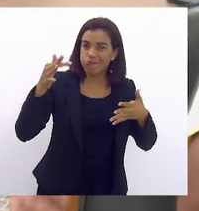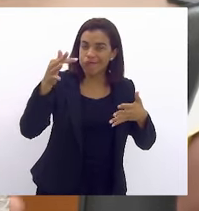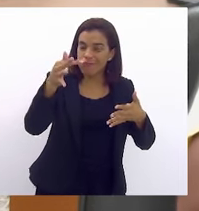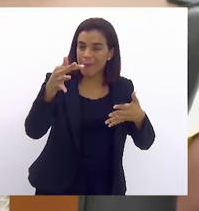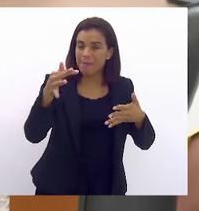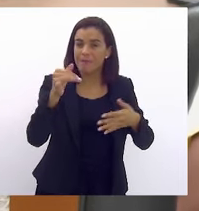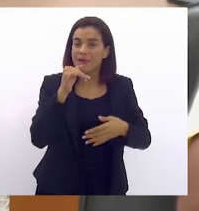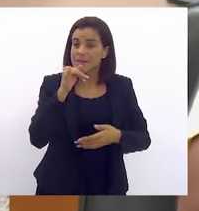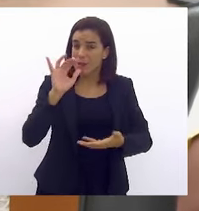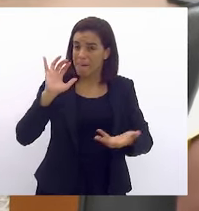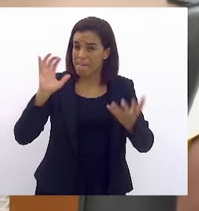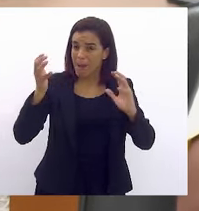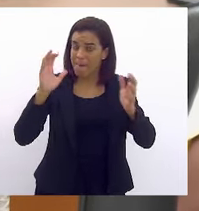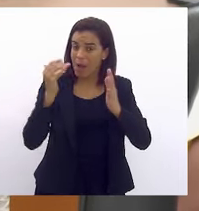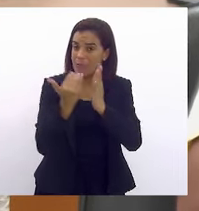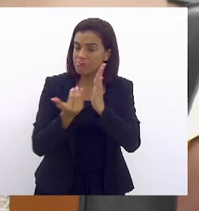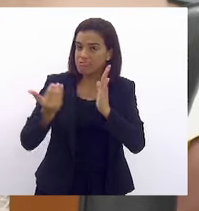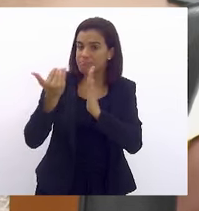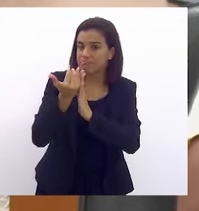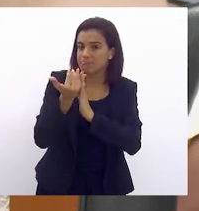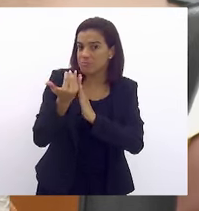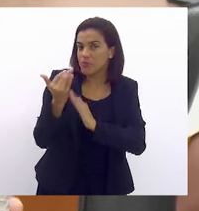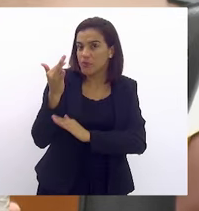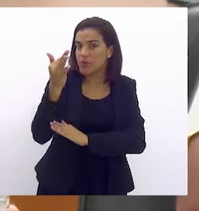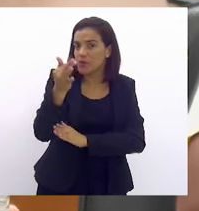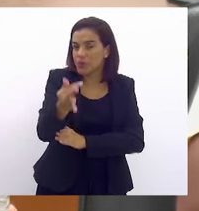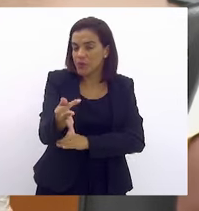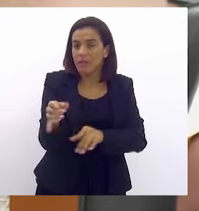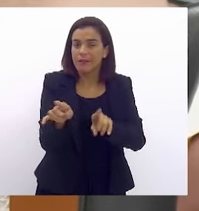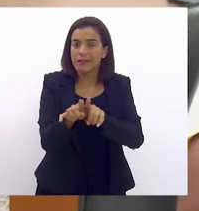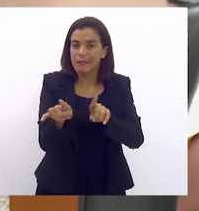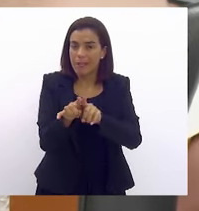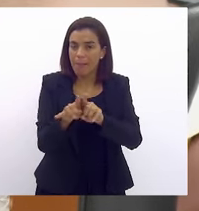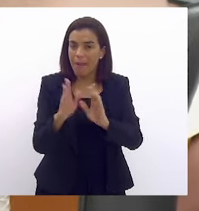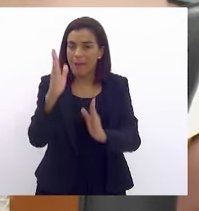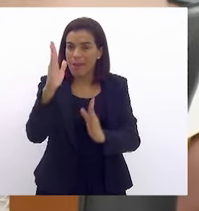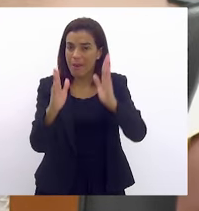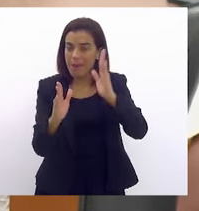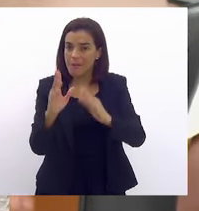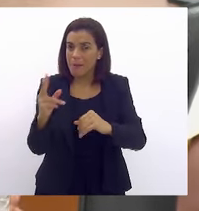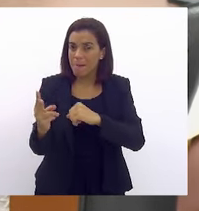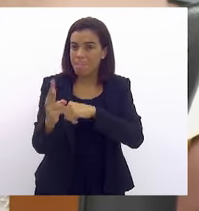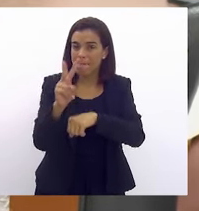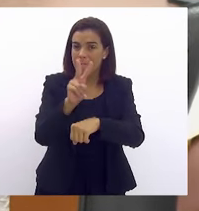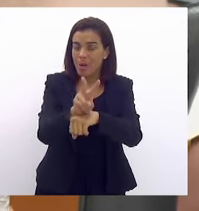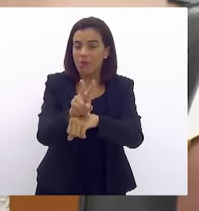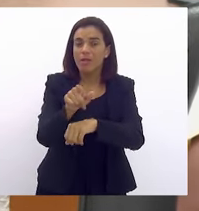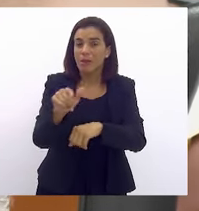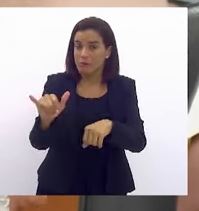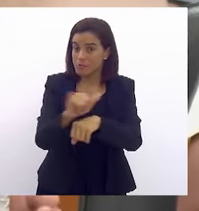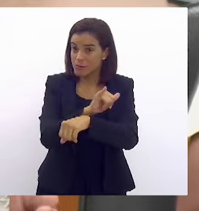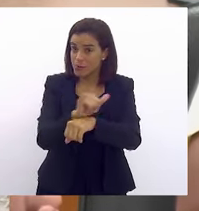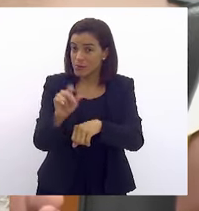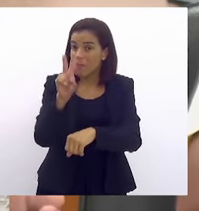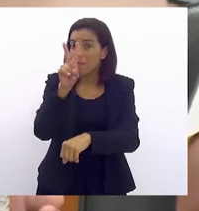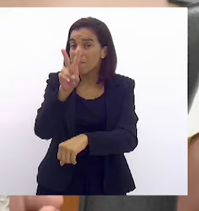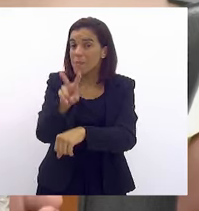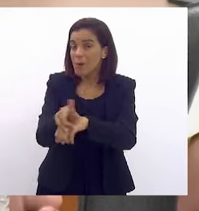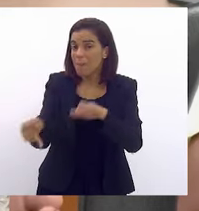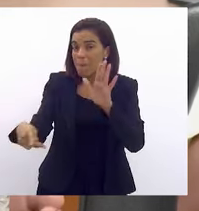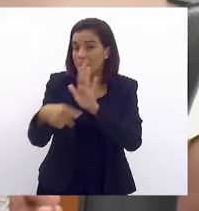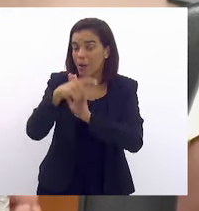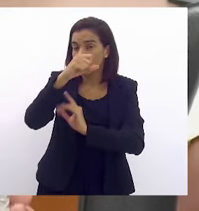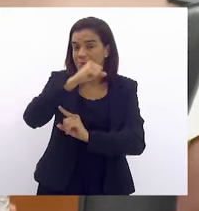eventos climáticos mais extremos, e lembrando que a faixa marginal de proteção é um instrumento protetivo da própria